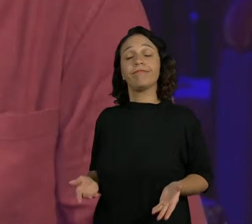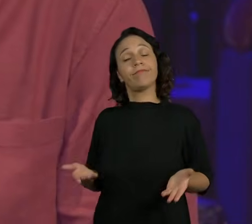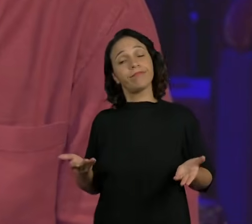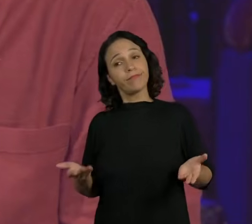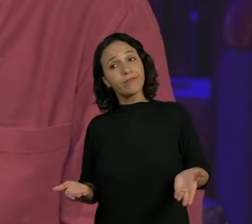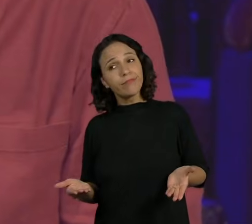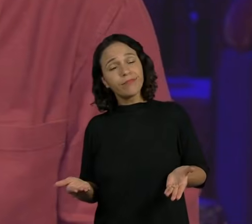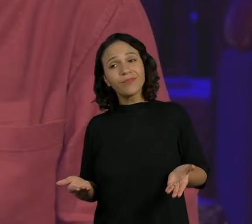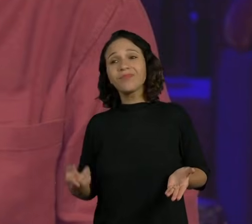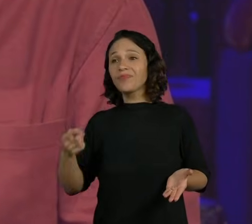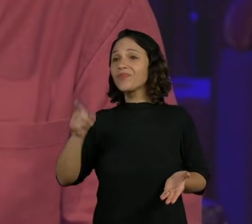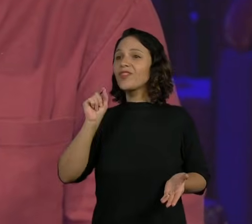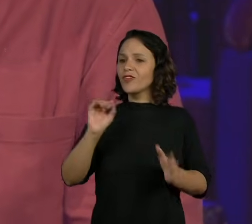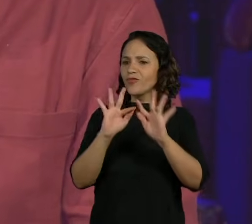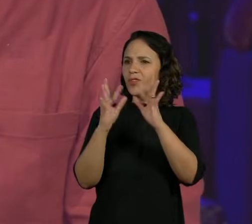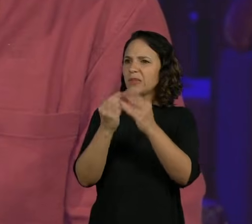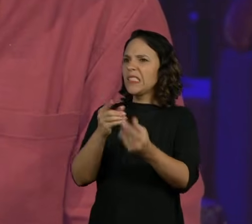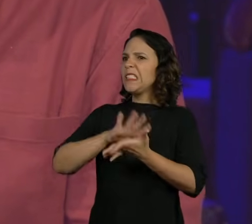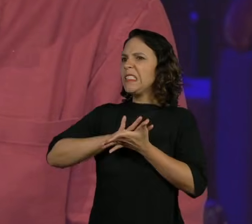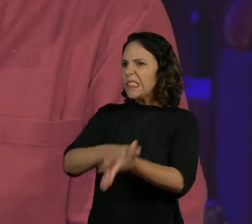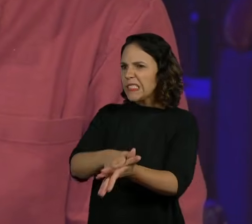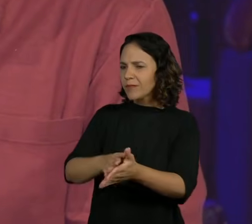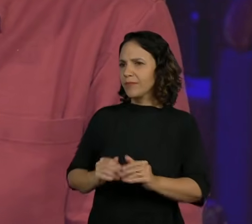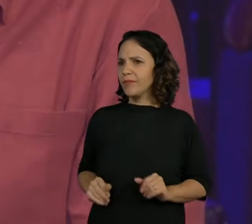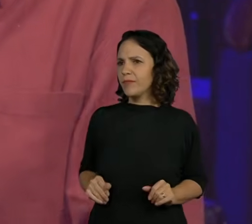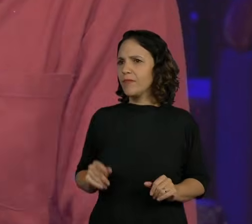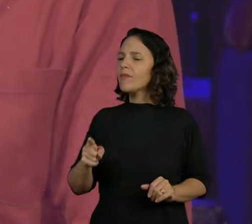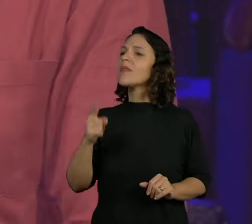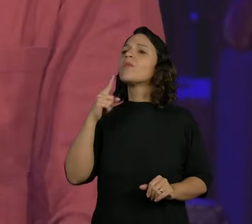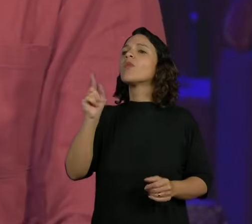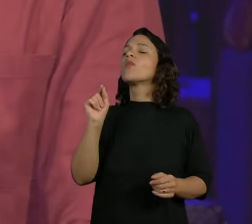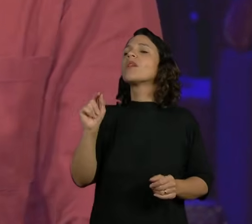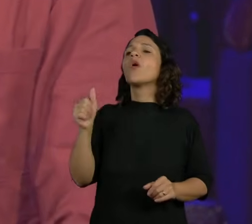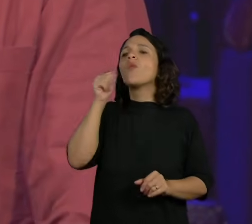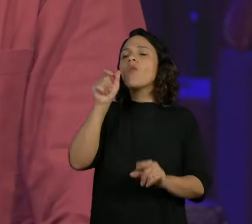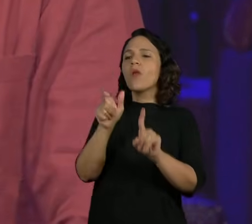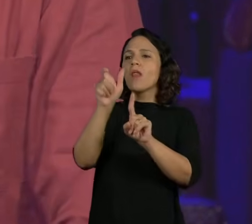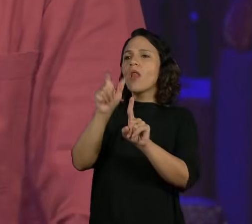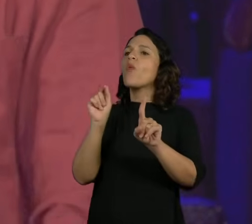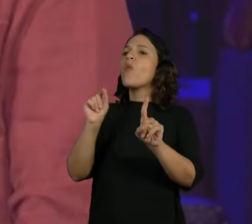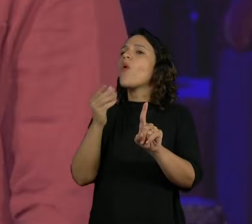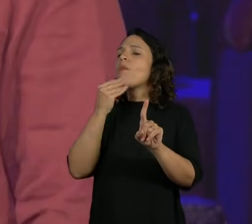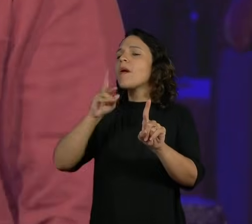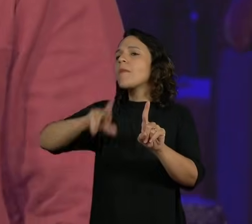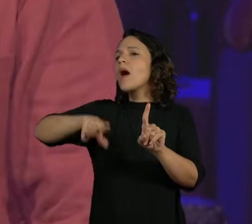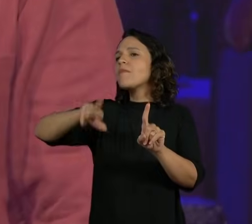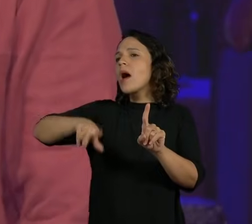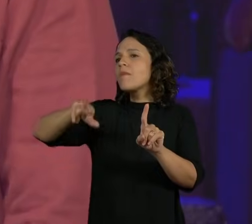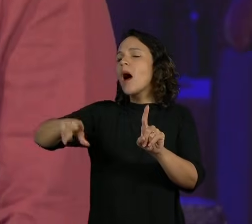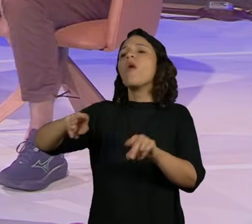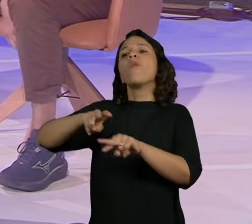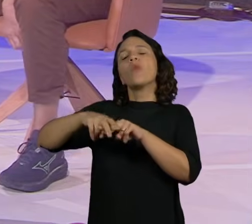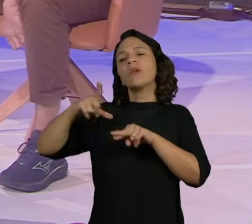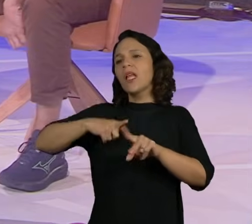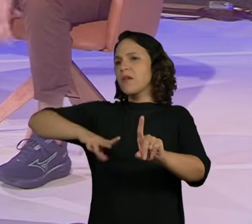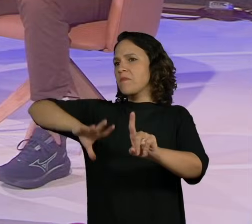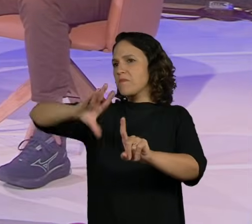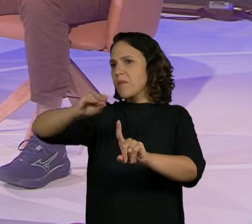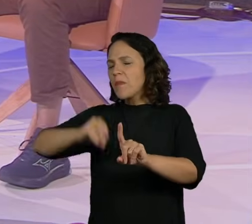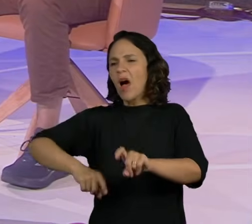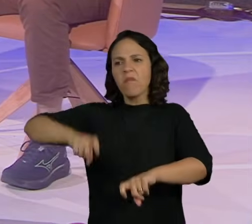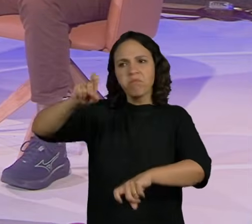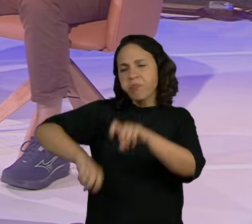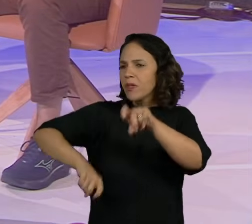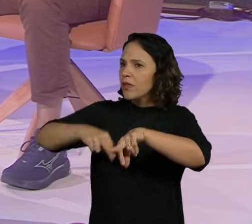você destrói a família, você deixa só a mulher com vários companheiros, aí você vai ter abuso sexual,